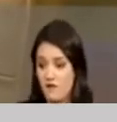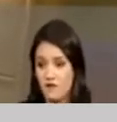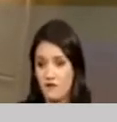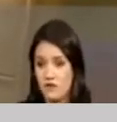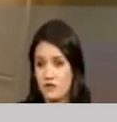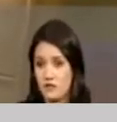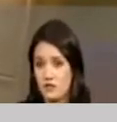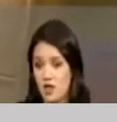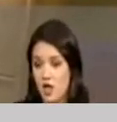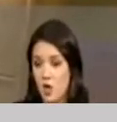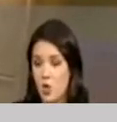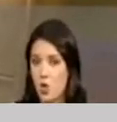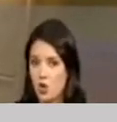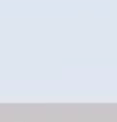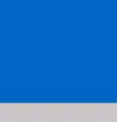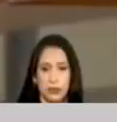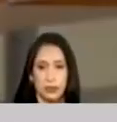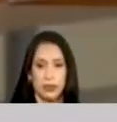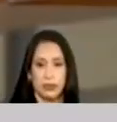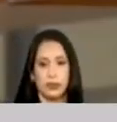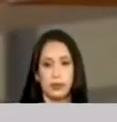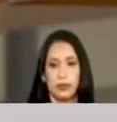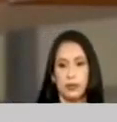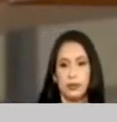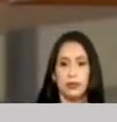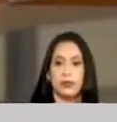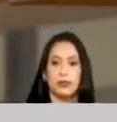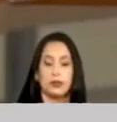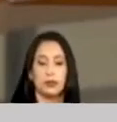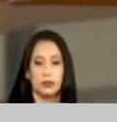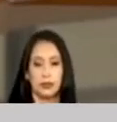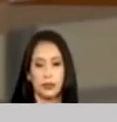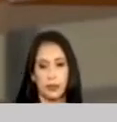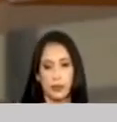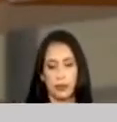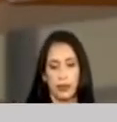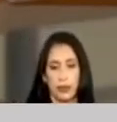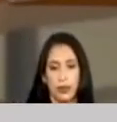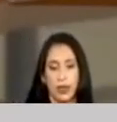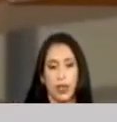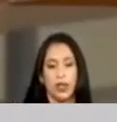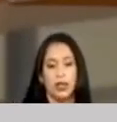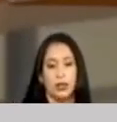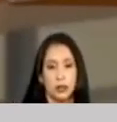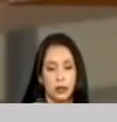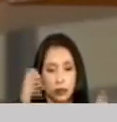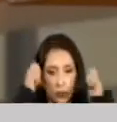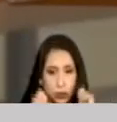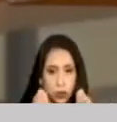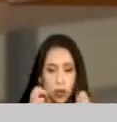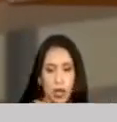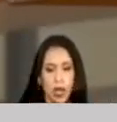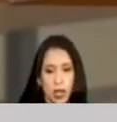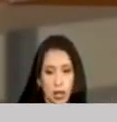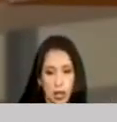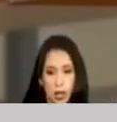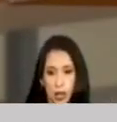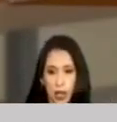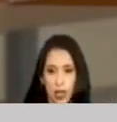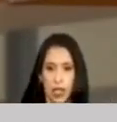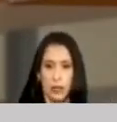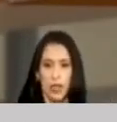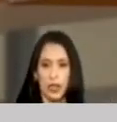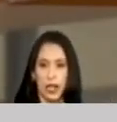para apuração de possíveis delitos. O ministro Luiz Fux foi o último a votar nesta quarta-feira. Ele relembrou os atentados